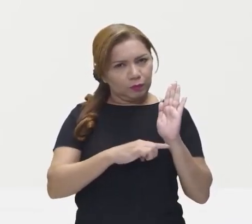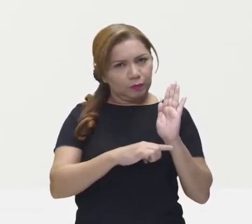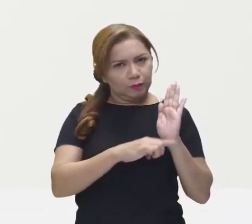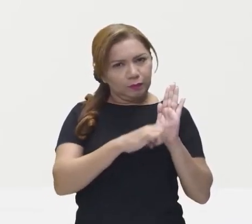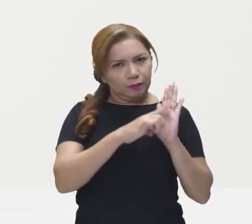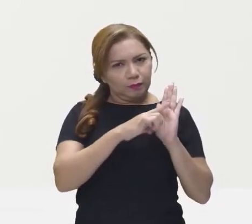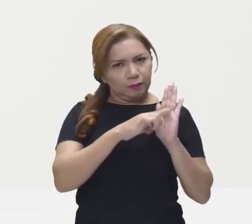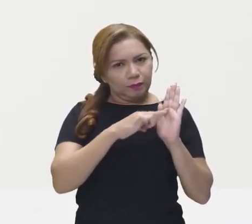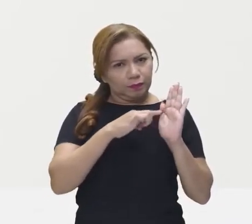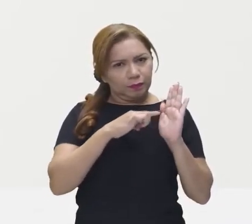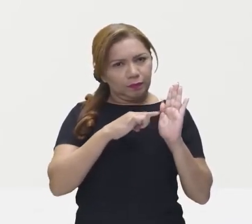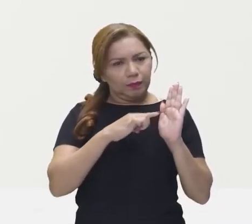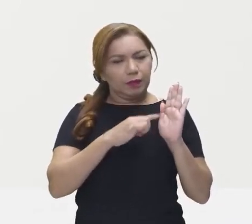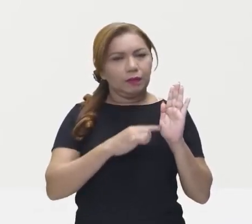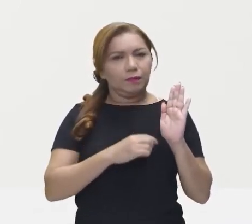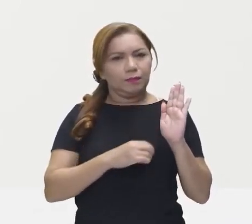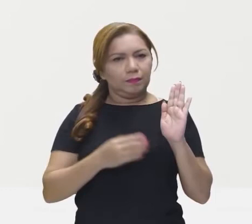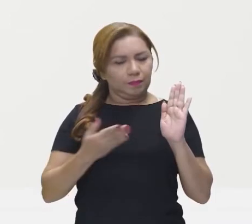De